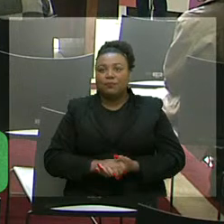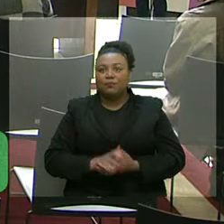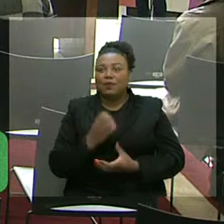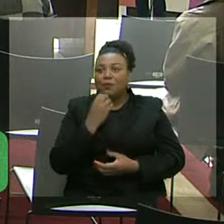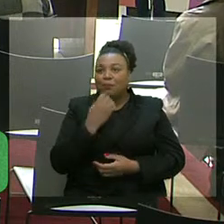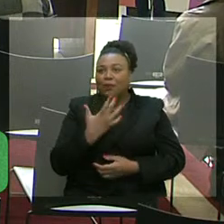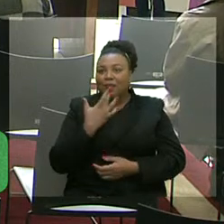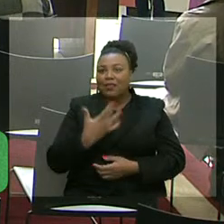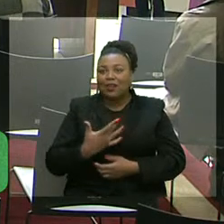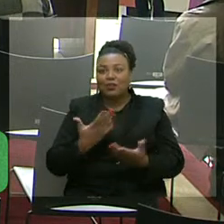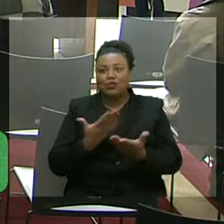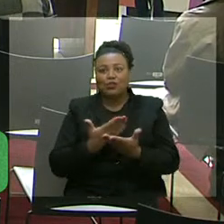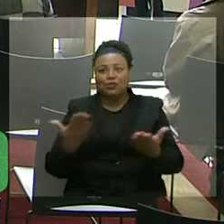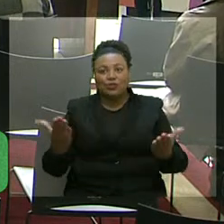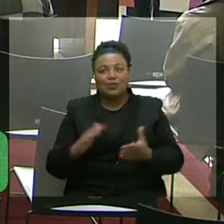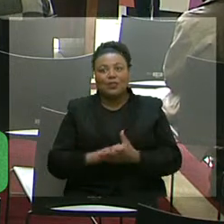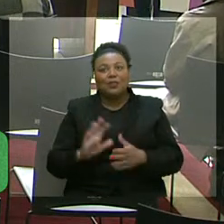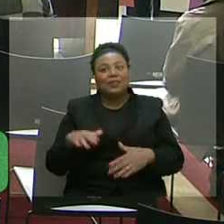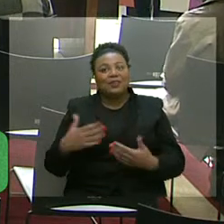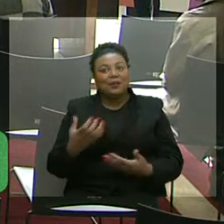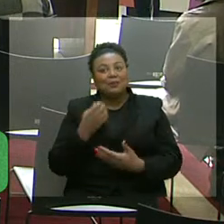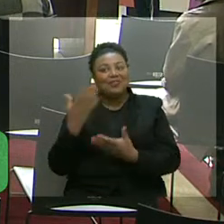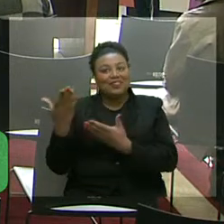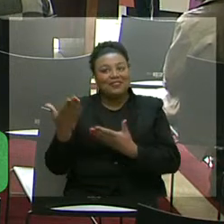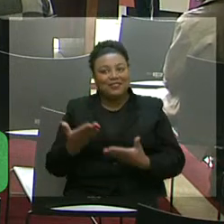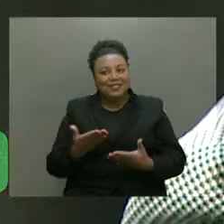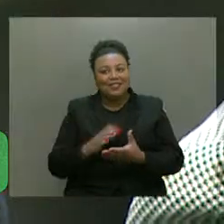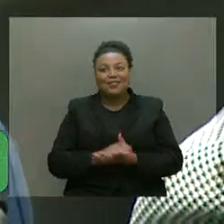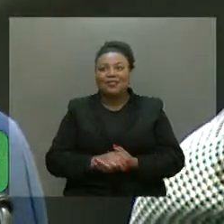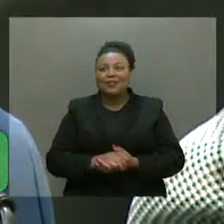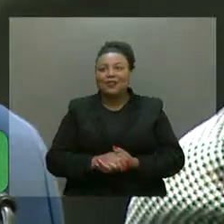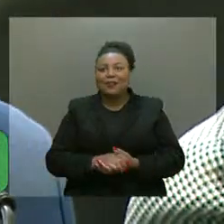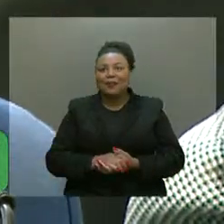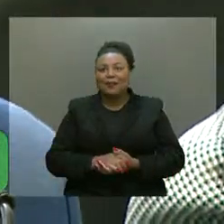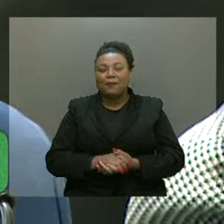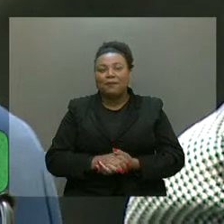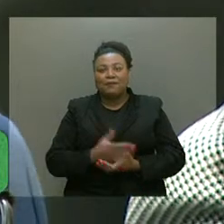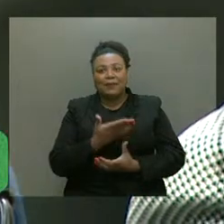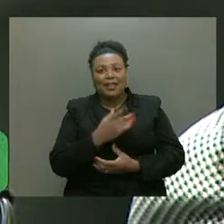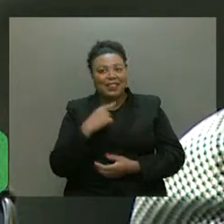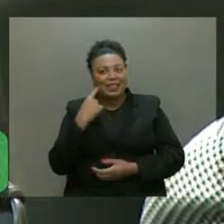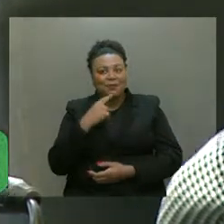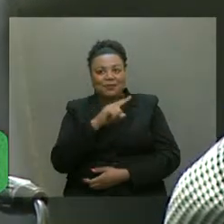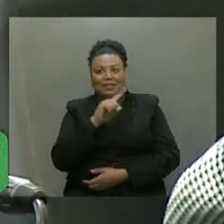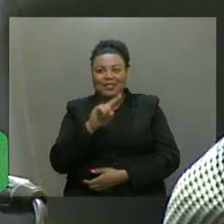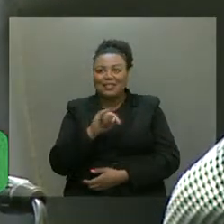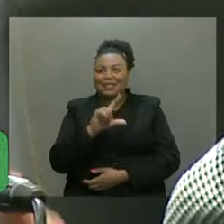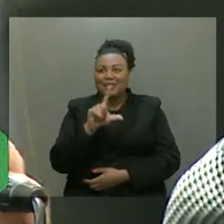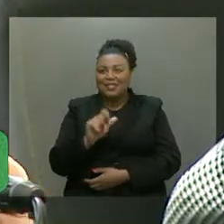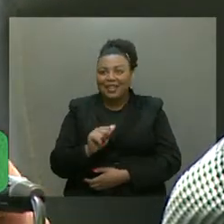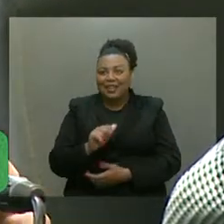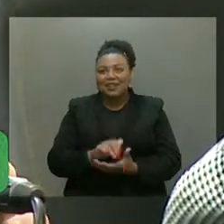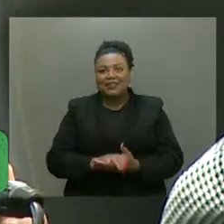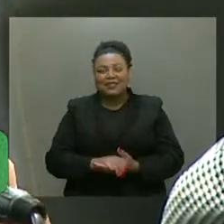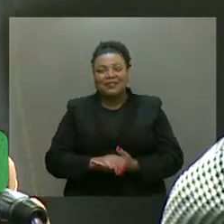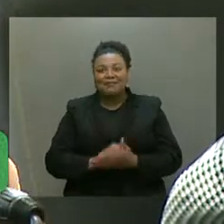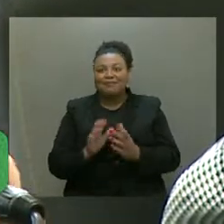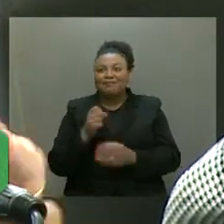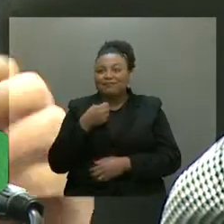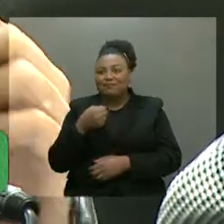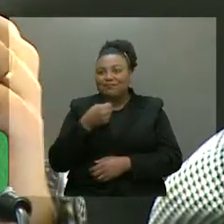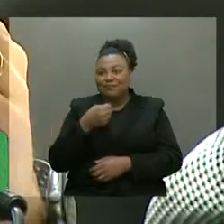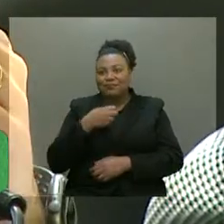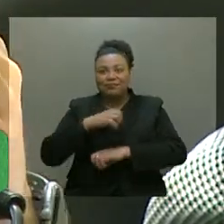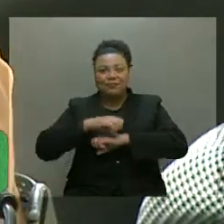Muito bem, boa tarde a todos. Estão bem-vindos aqui a nossa, deputada Zilá, a nossa coletiva